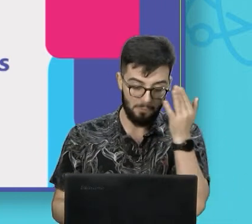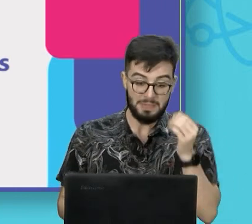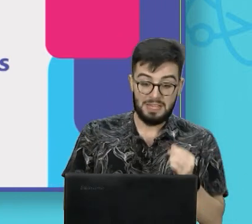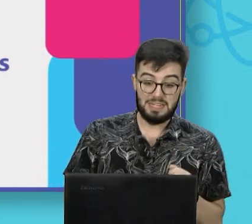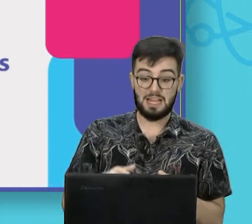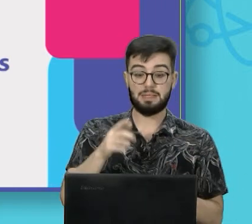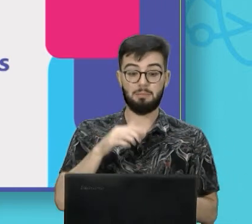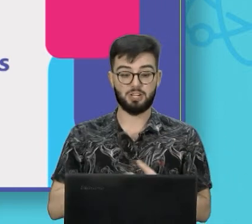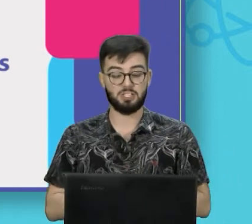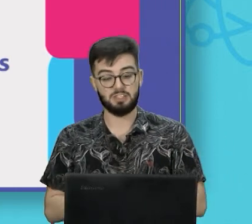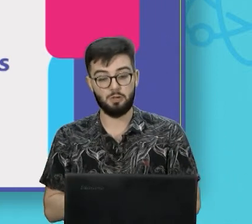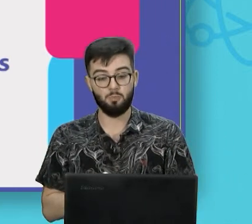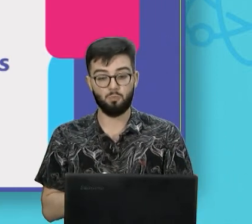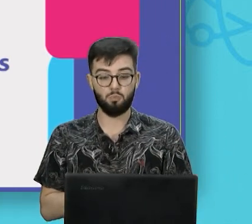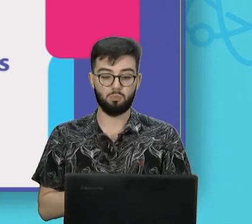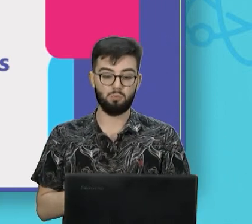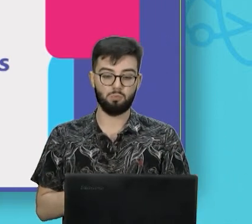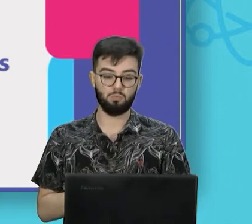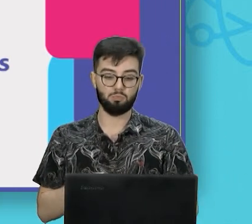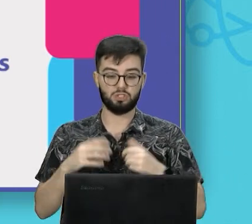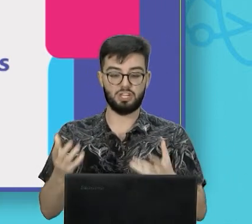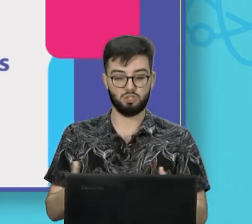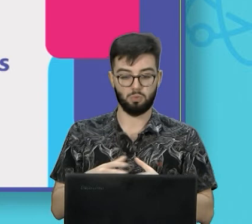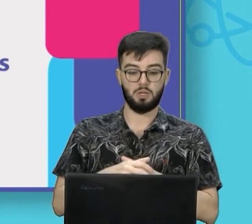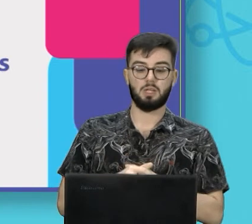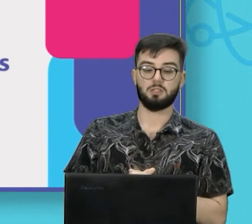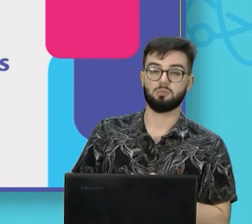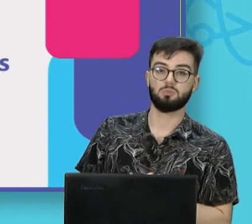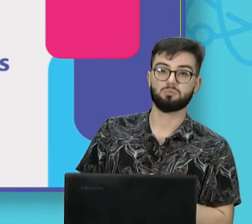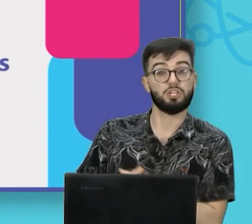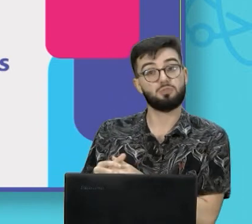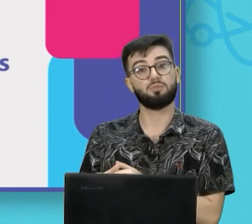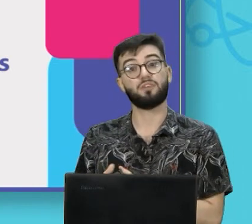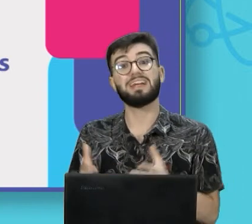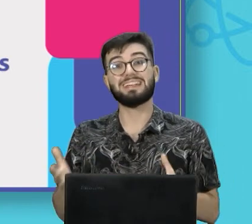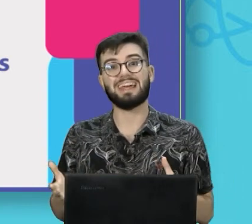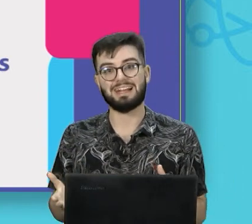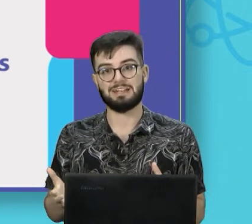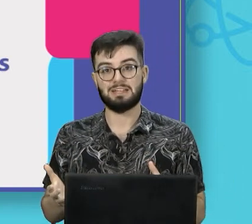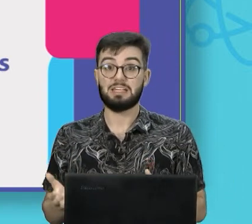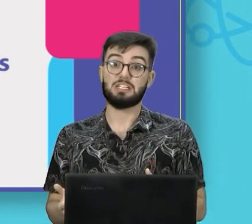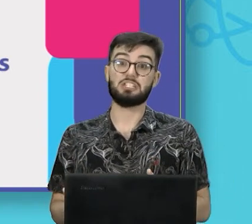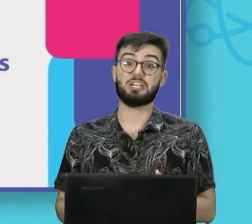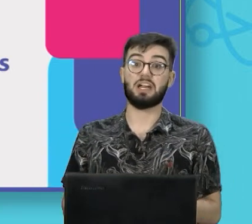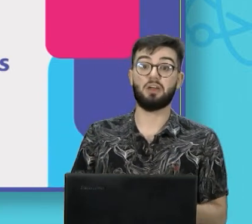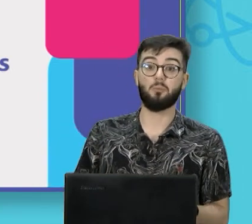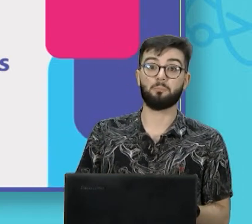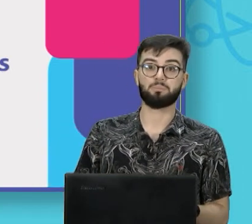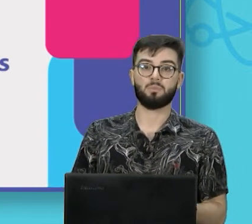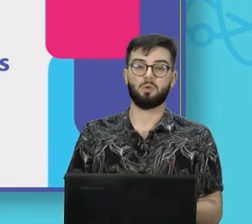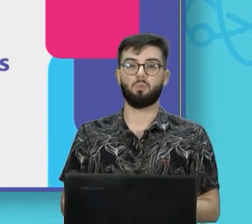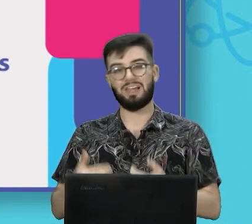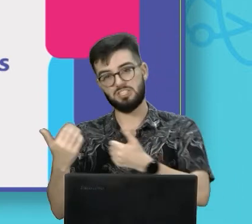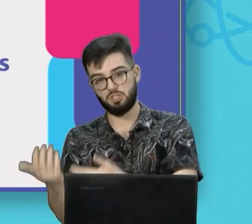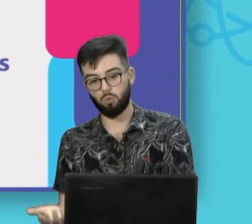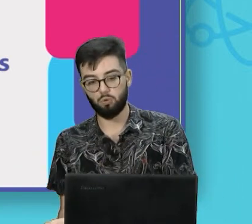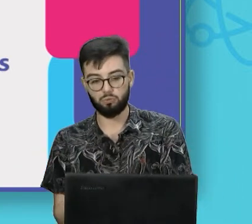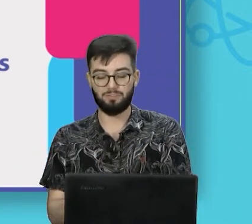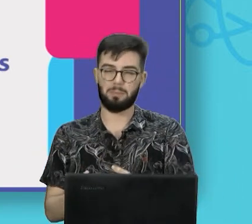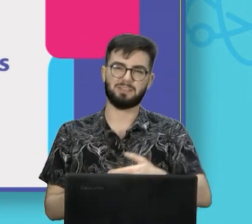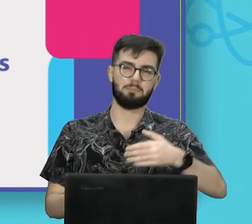como ele achasse melhor E aí embaixo gente tem um um trecho de um texto do frente o que já é um